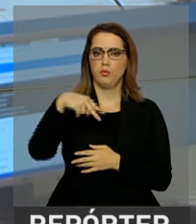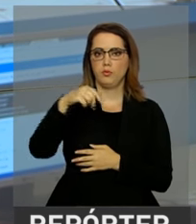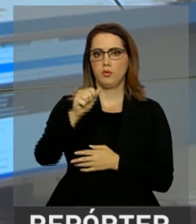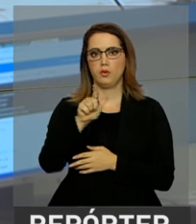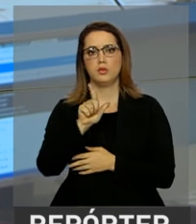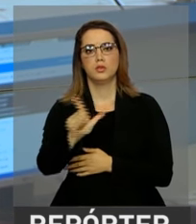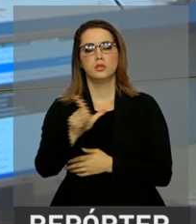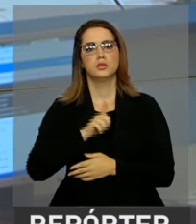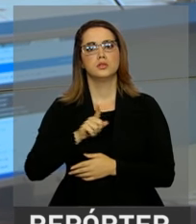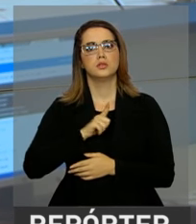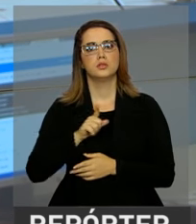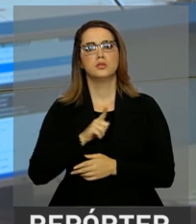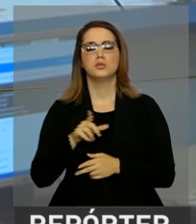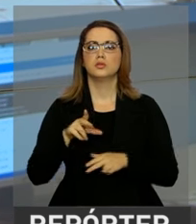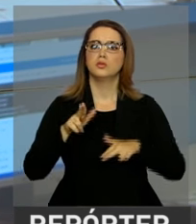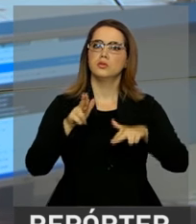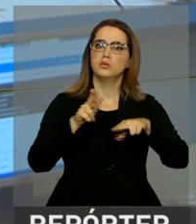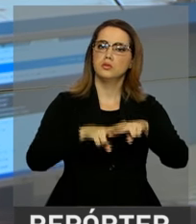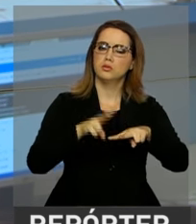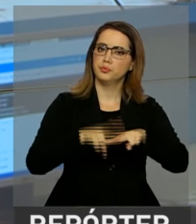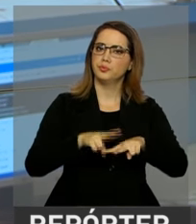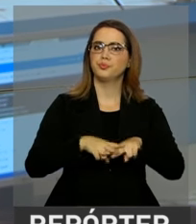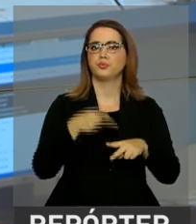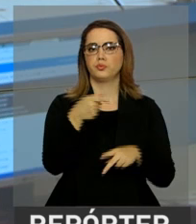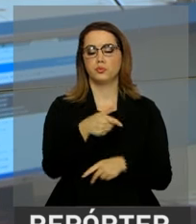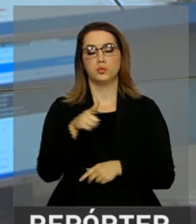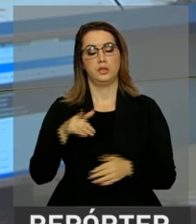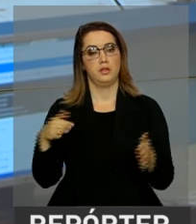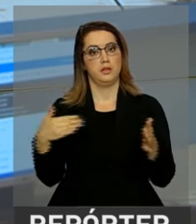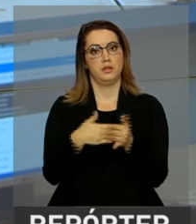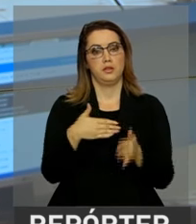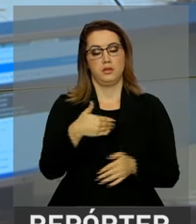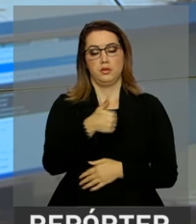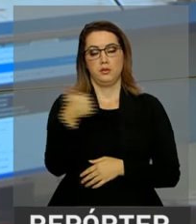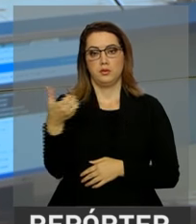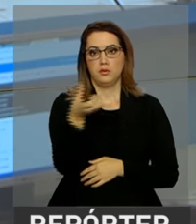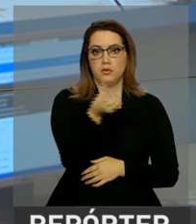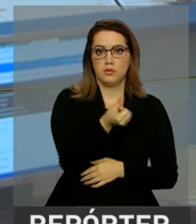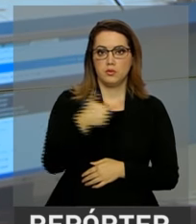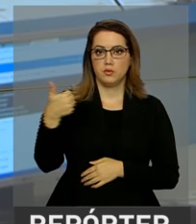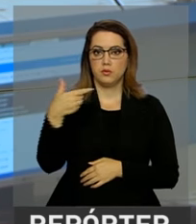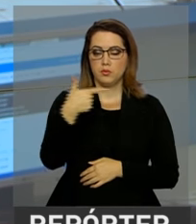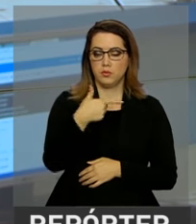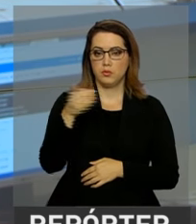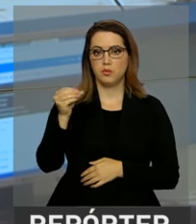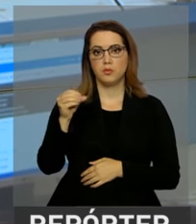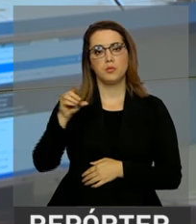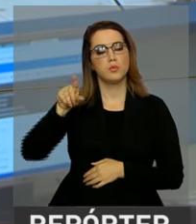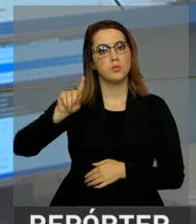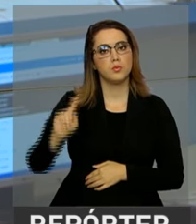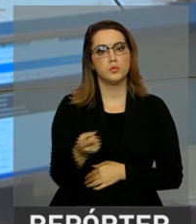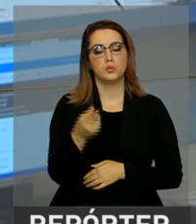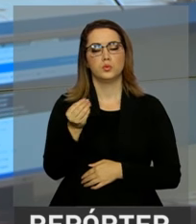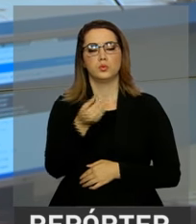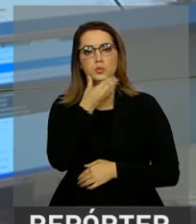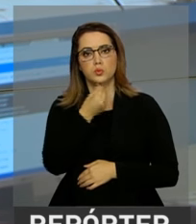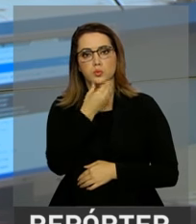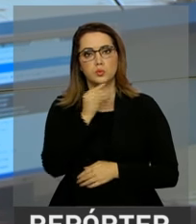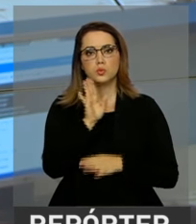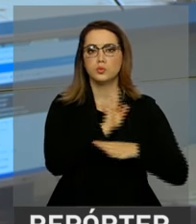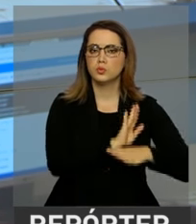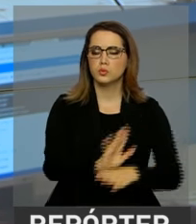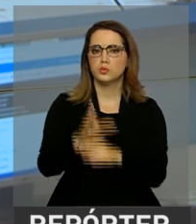16 deste mês, 1.200 homens do Exército e da Marinha vão apoiar o efetivo estadual na segurança de locais indicados pelo